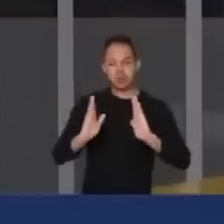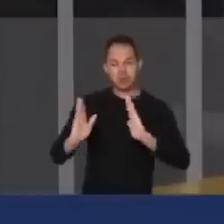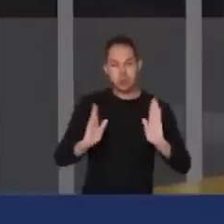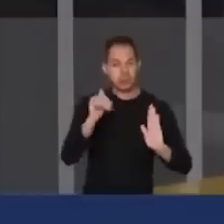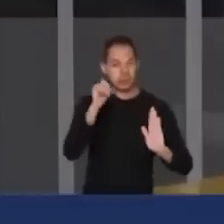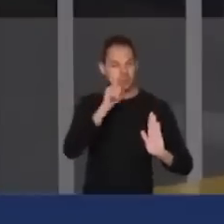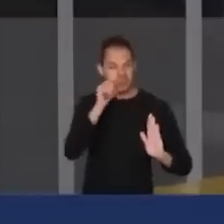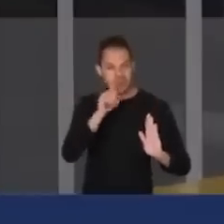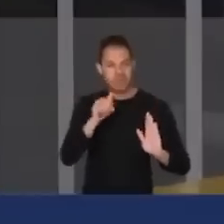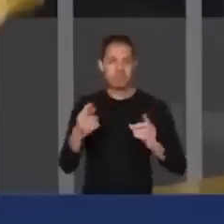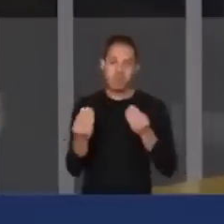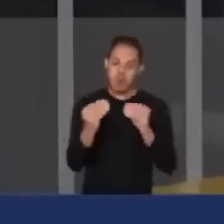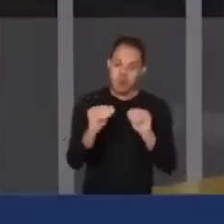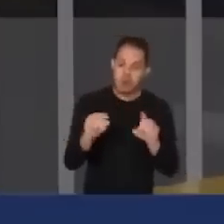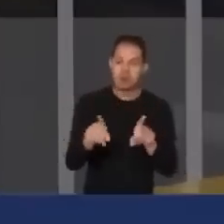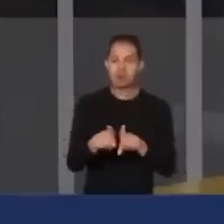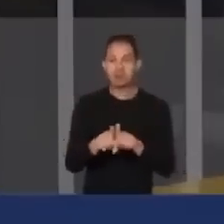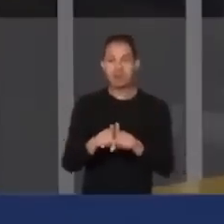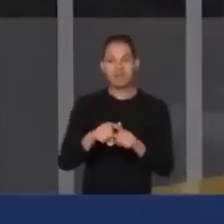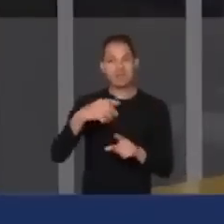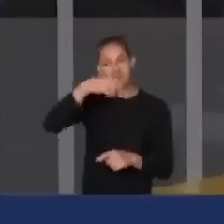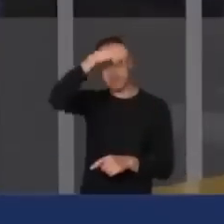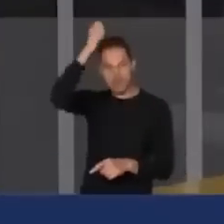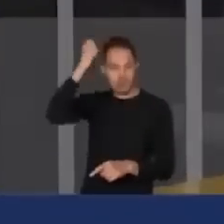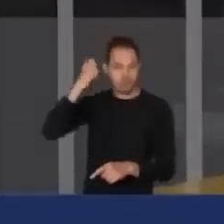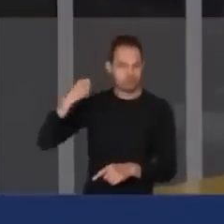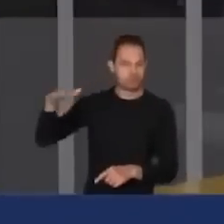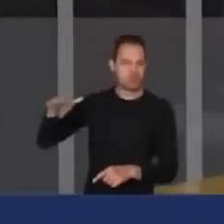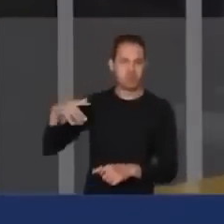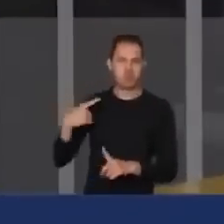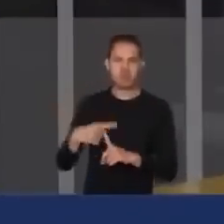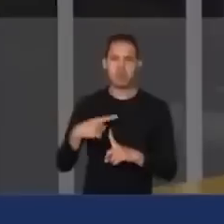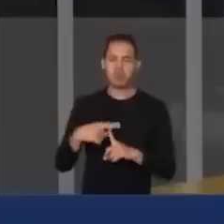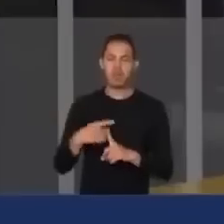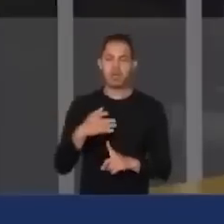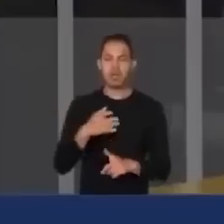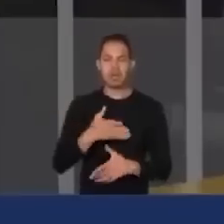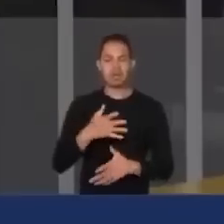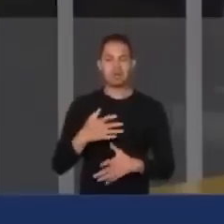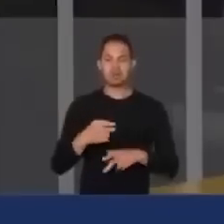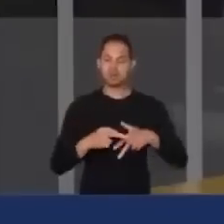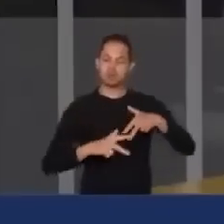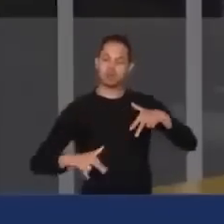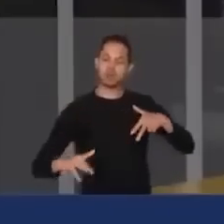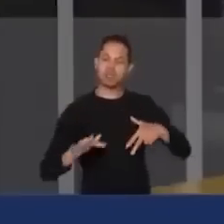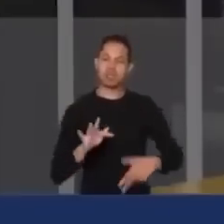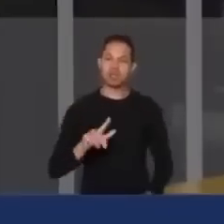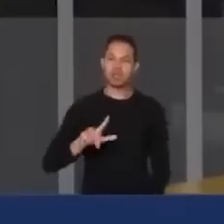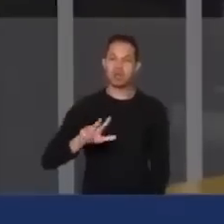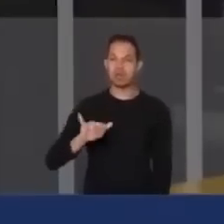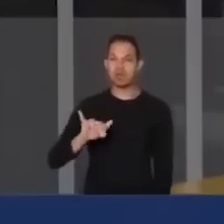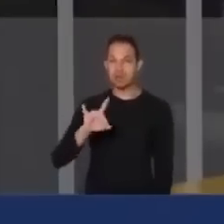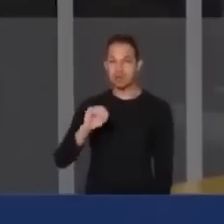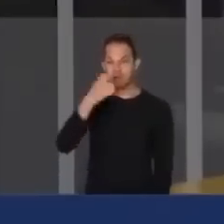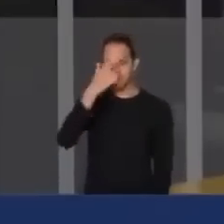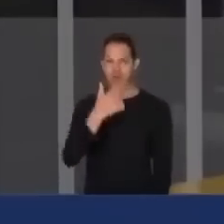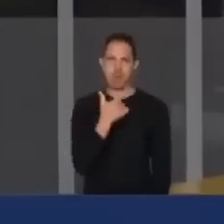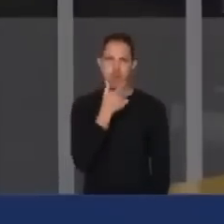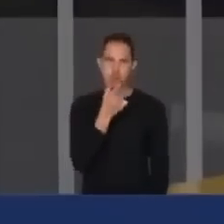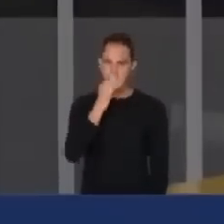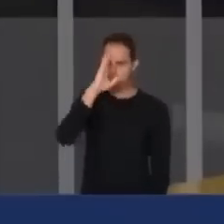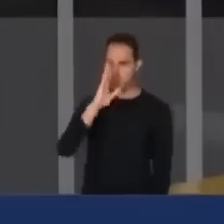mulheres. Então aqui eu vou tirar porque eu sou gênero fluido, e aí eu volto aqui para o Nicolas homem aqui, para poder dizer o